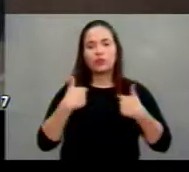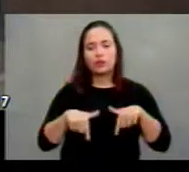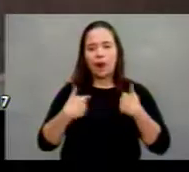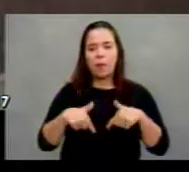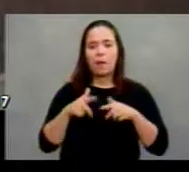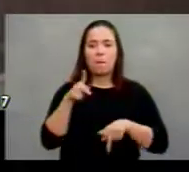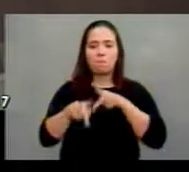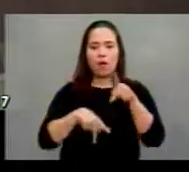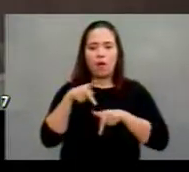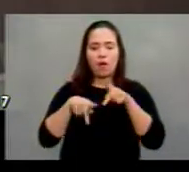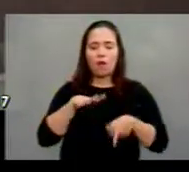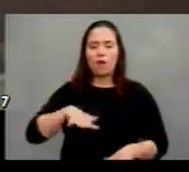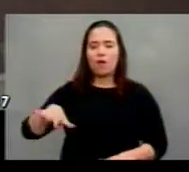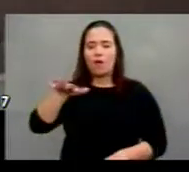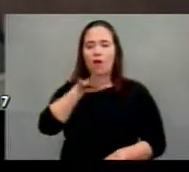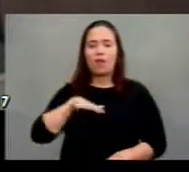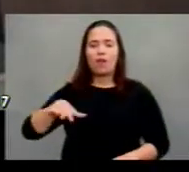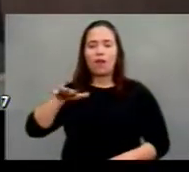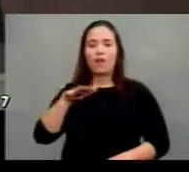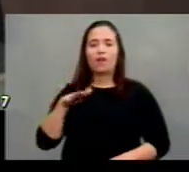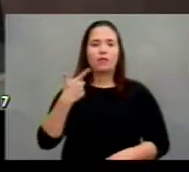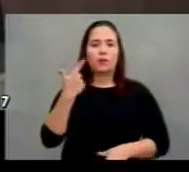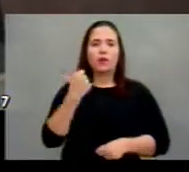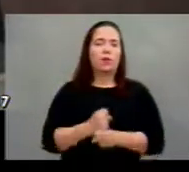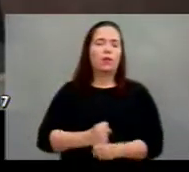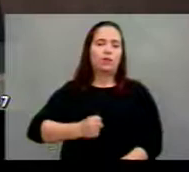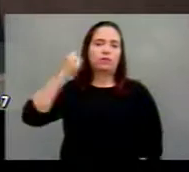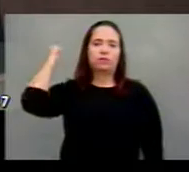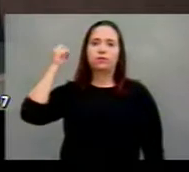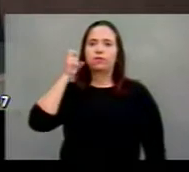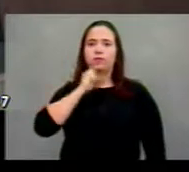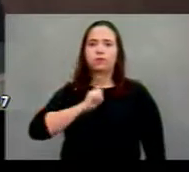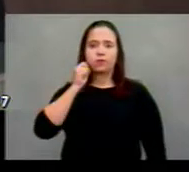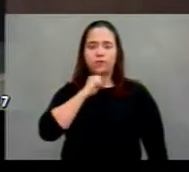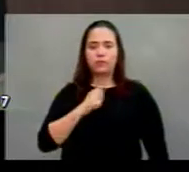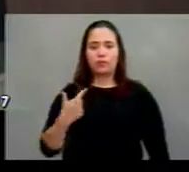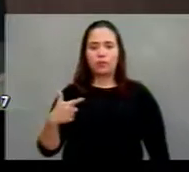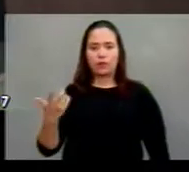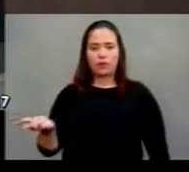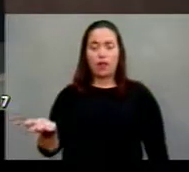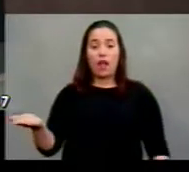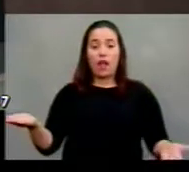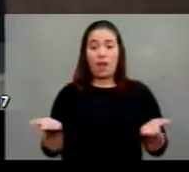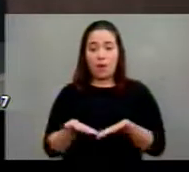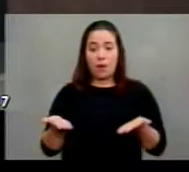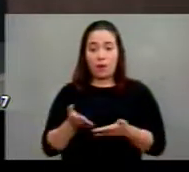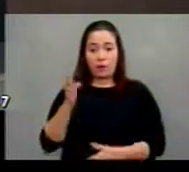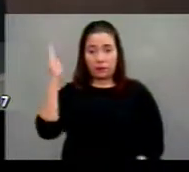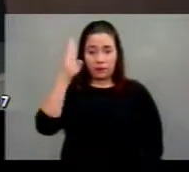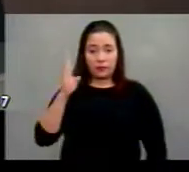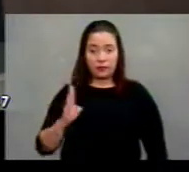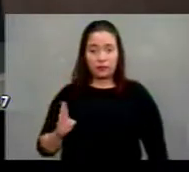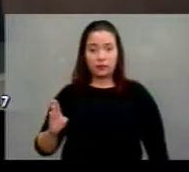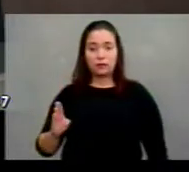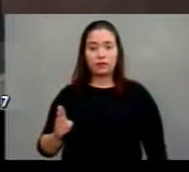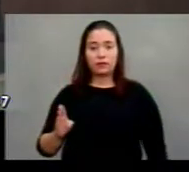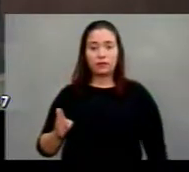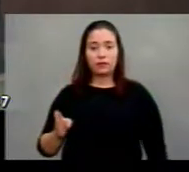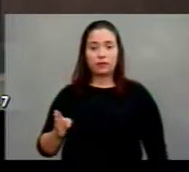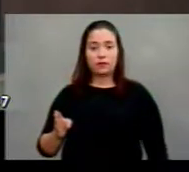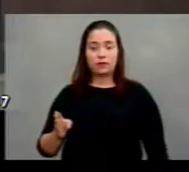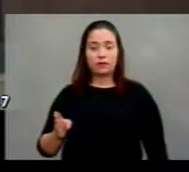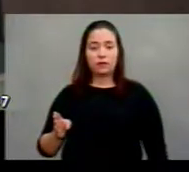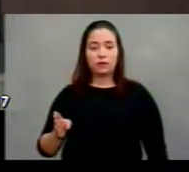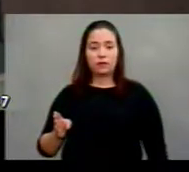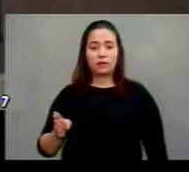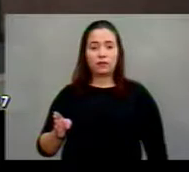acesso ao fruto da sua produção. O que está havendo no Brasil o que